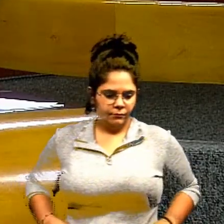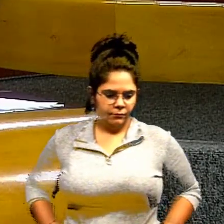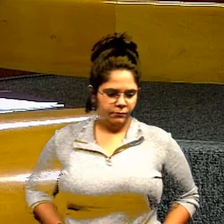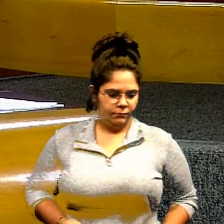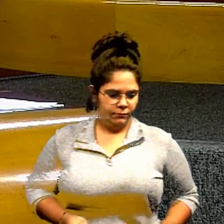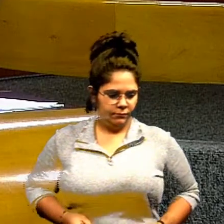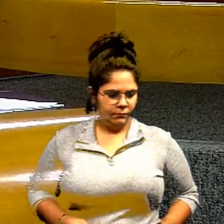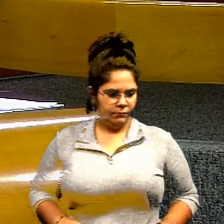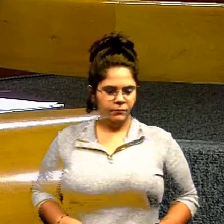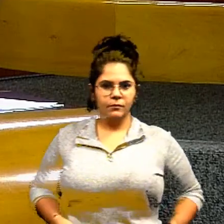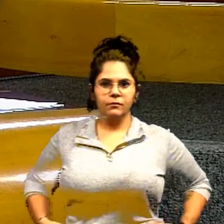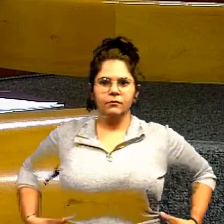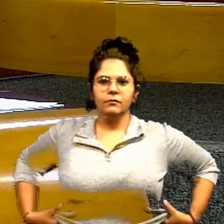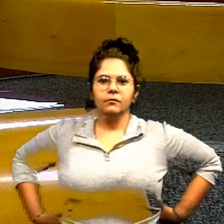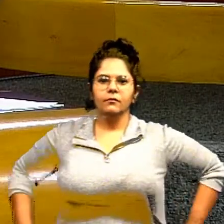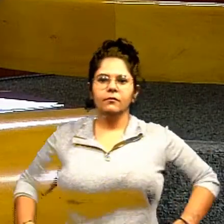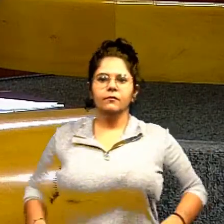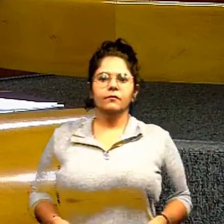só